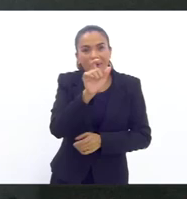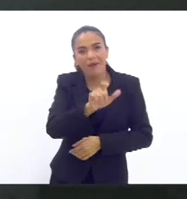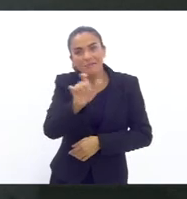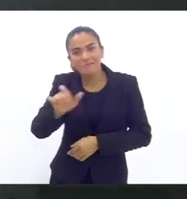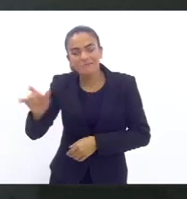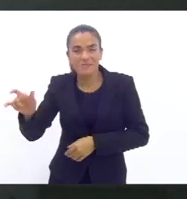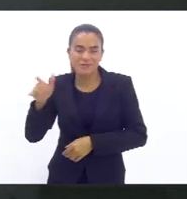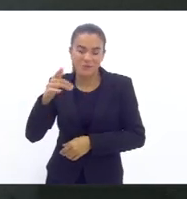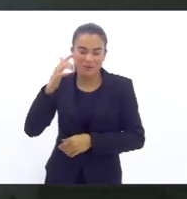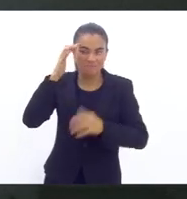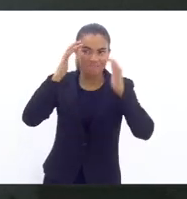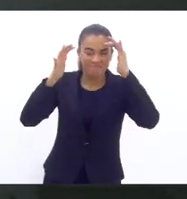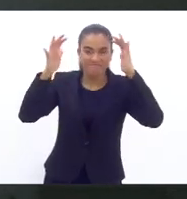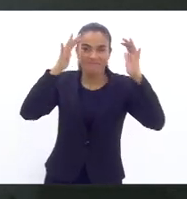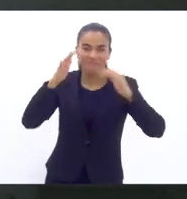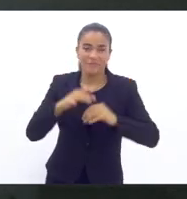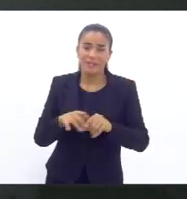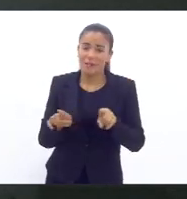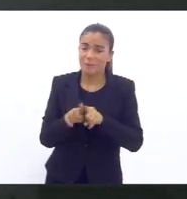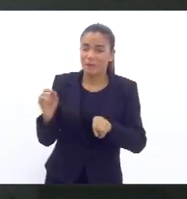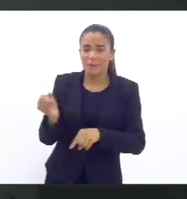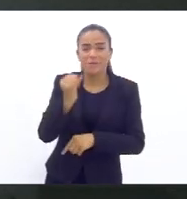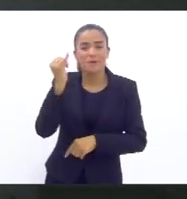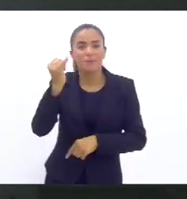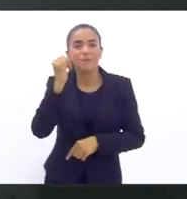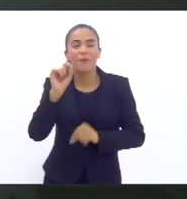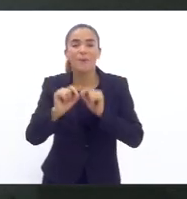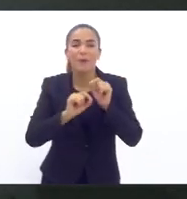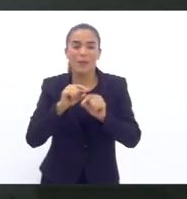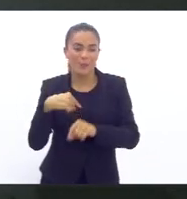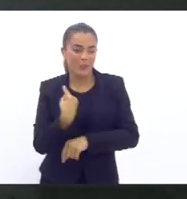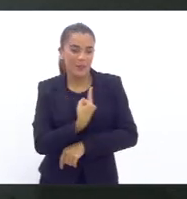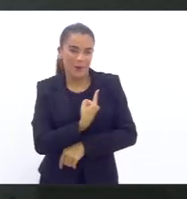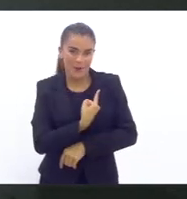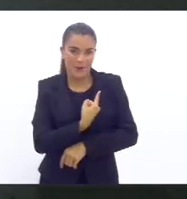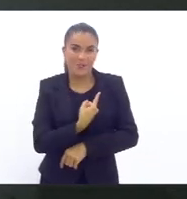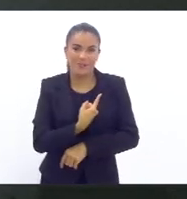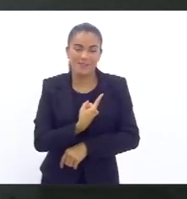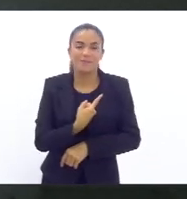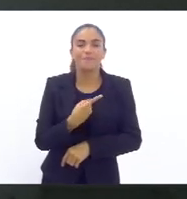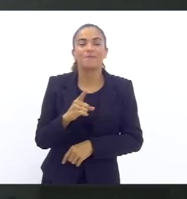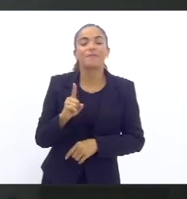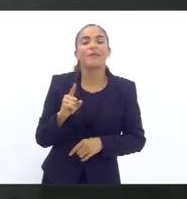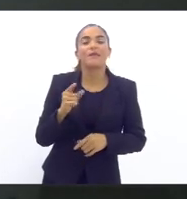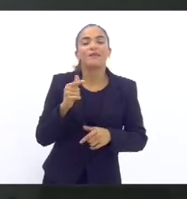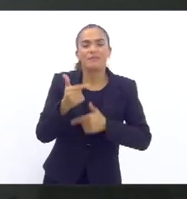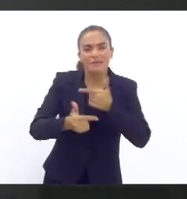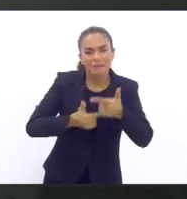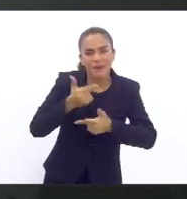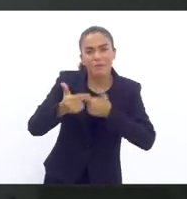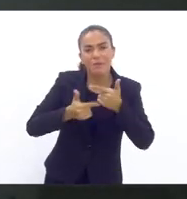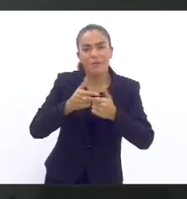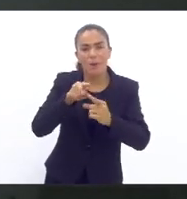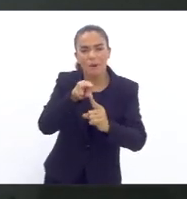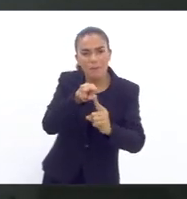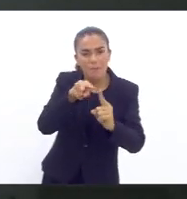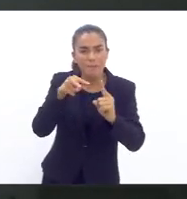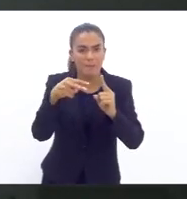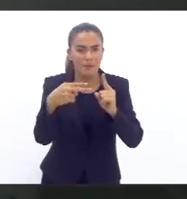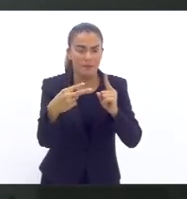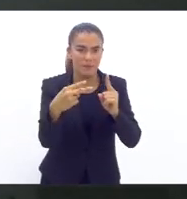dentro da vida desse sujeito e o importante é que a quando a gente da redução de danos trabalha a gente não trabalha nessa perspectiva